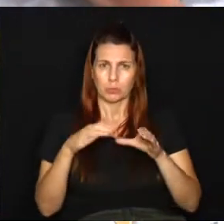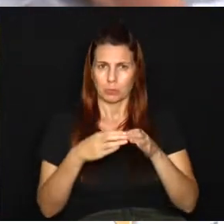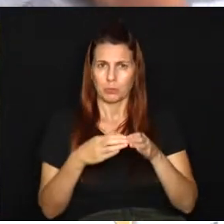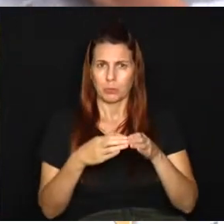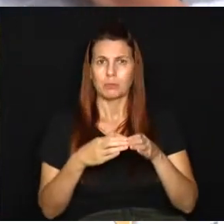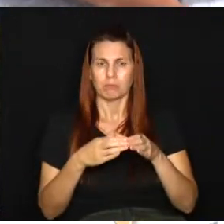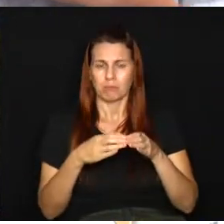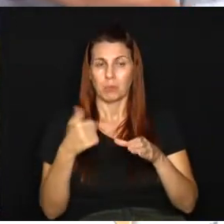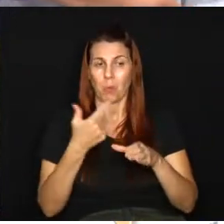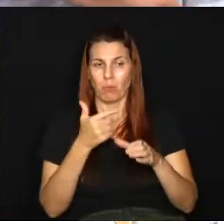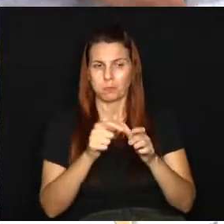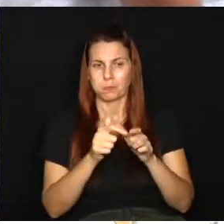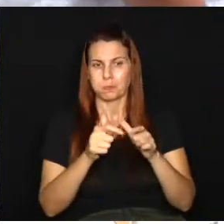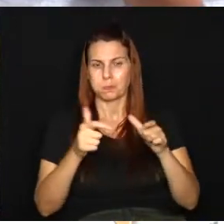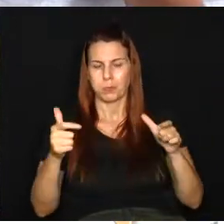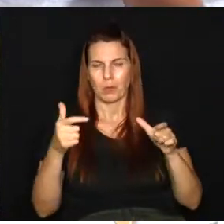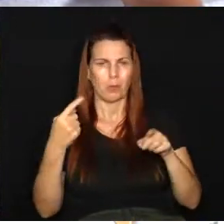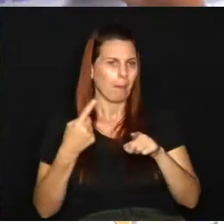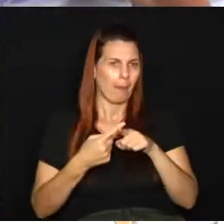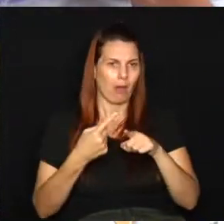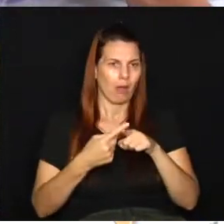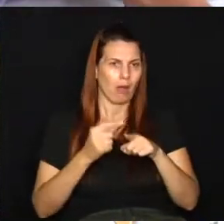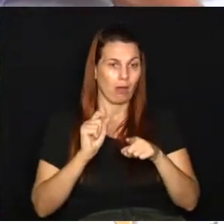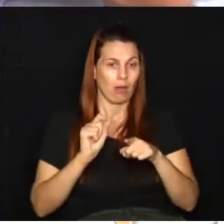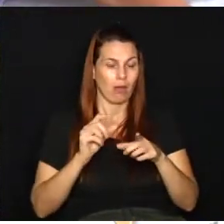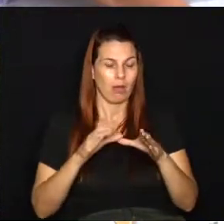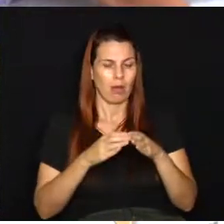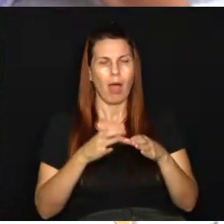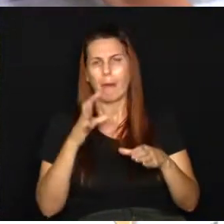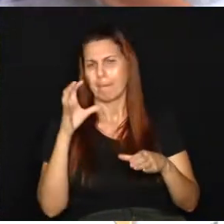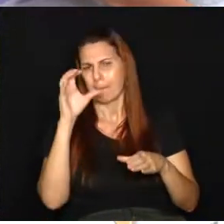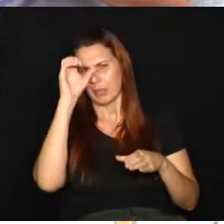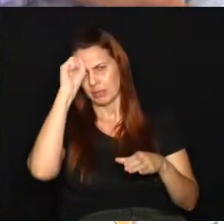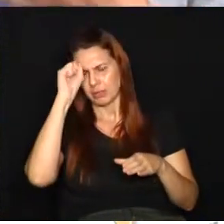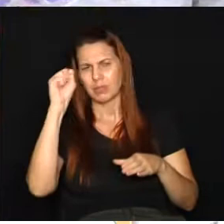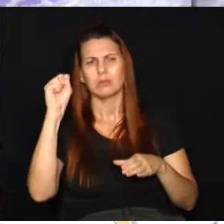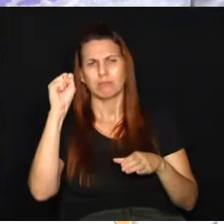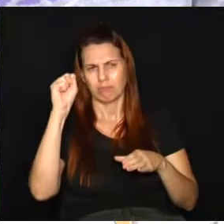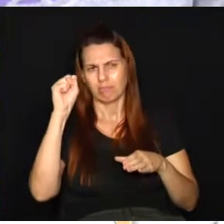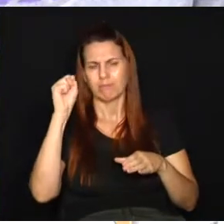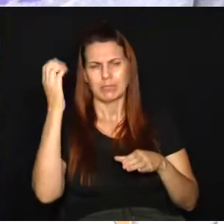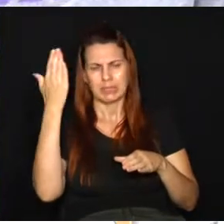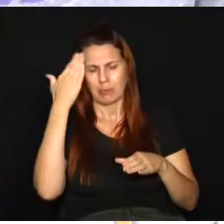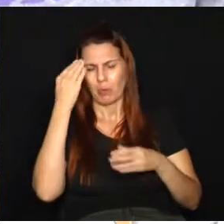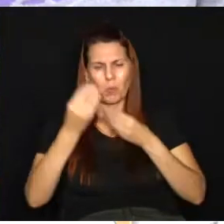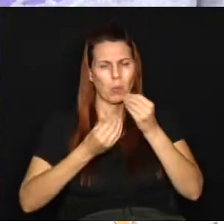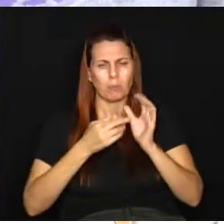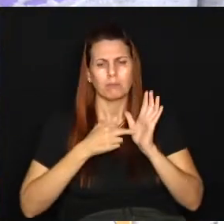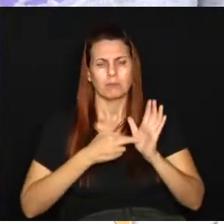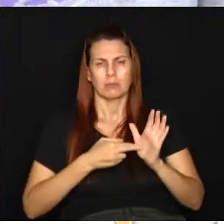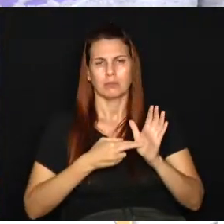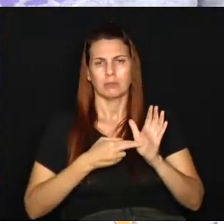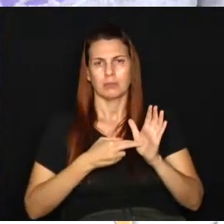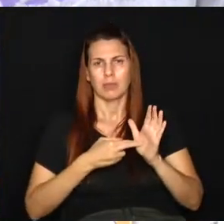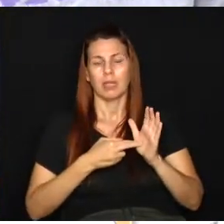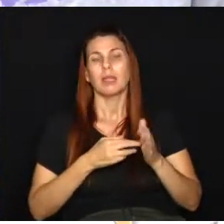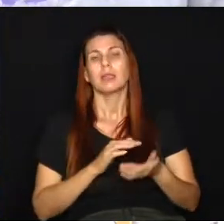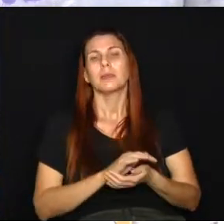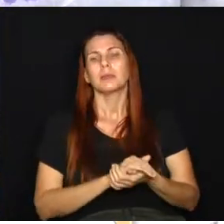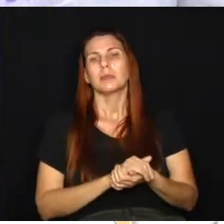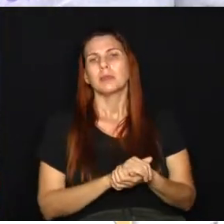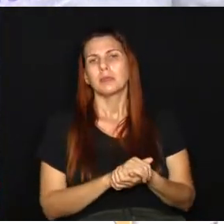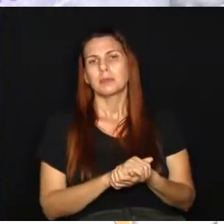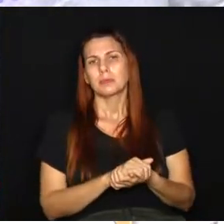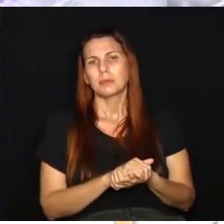gente crescer muito no sentido de o coletivo aprender mais e saber mais como se colocar nessas questões, que foi a partir,